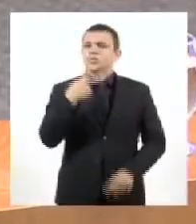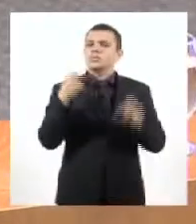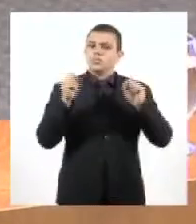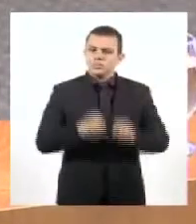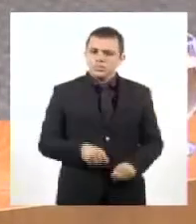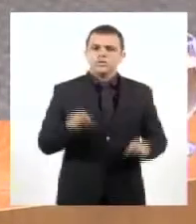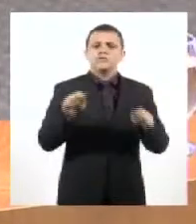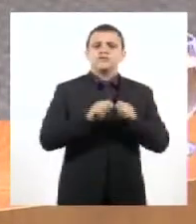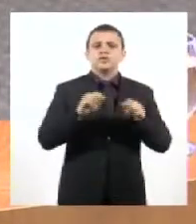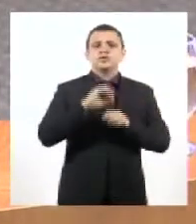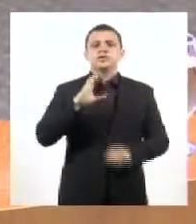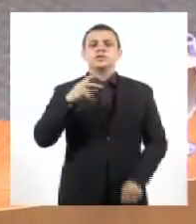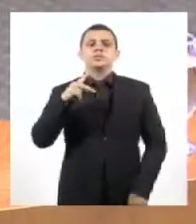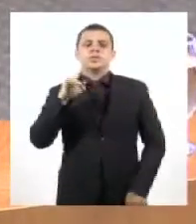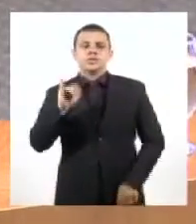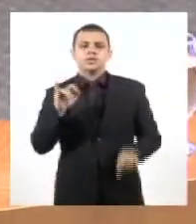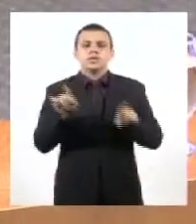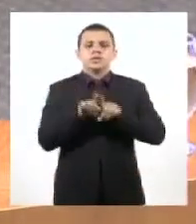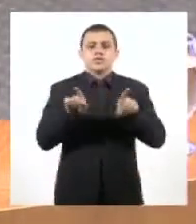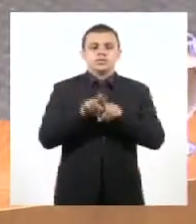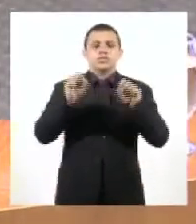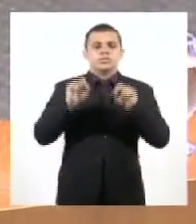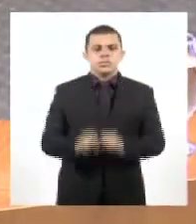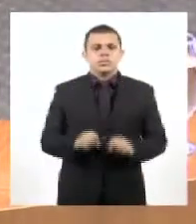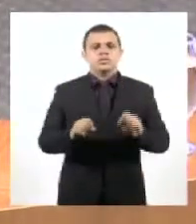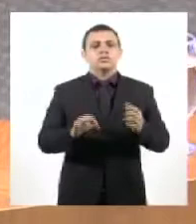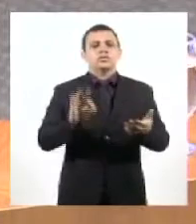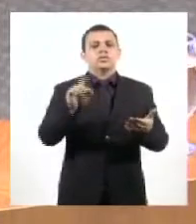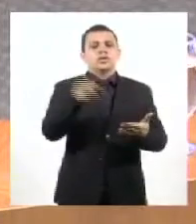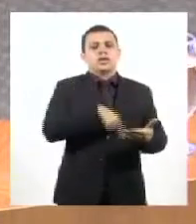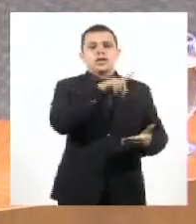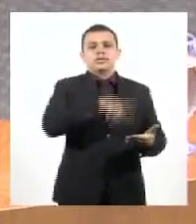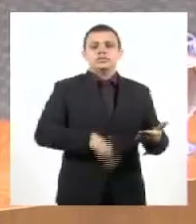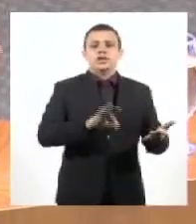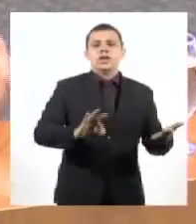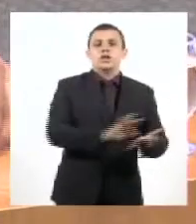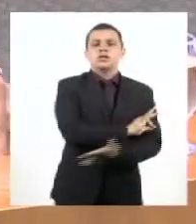câmaras municipais revoguem o contrato com a